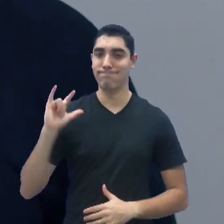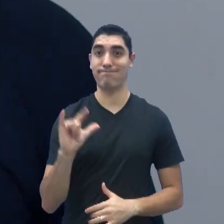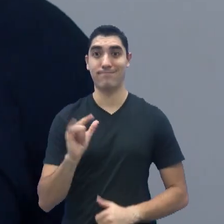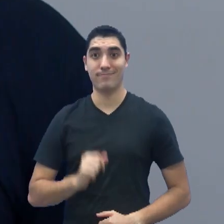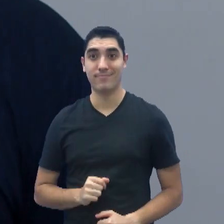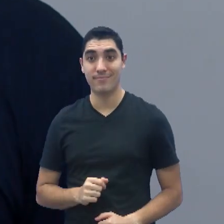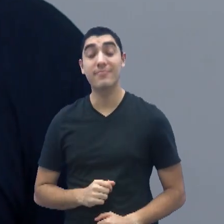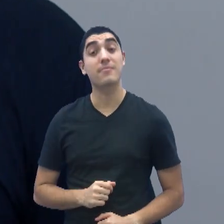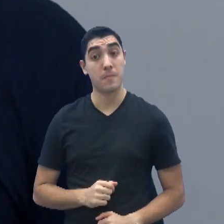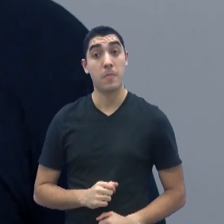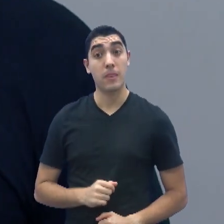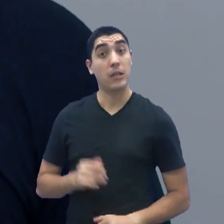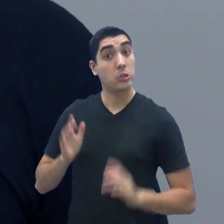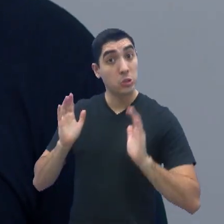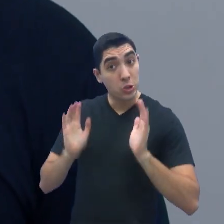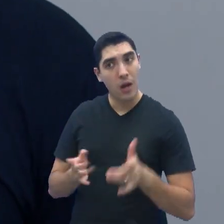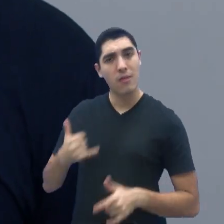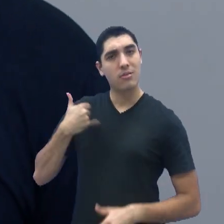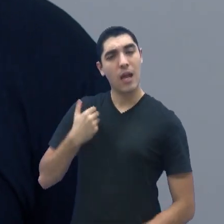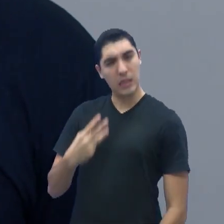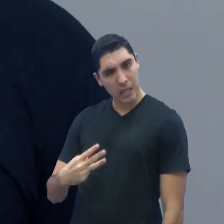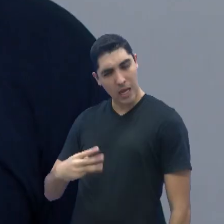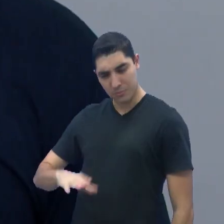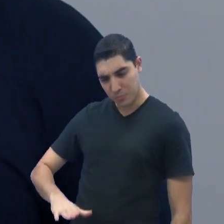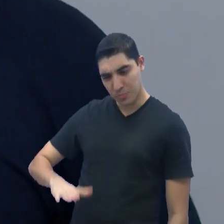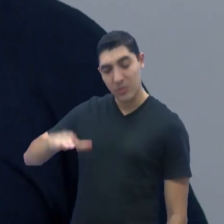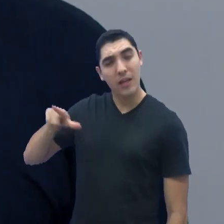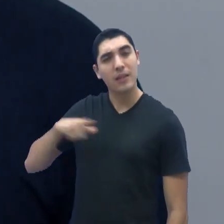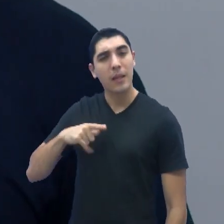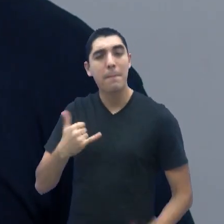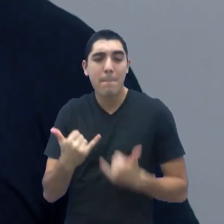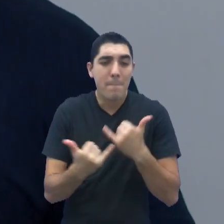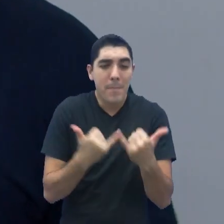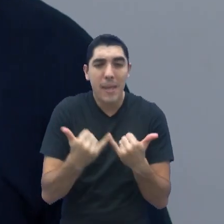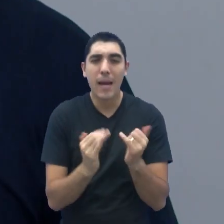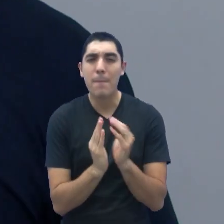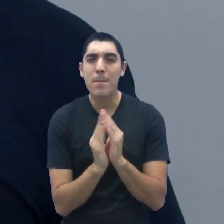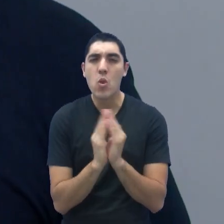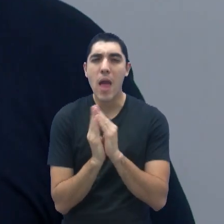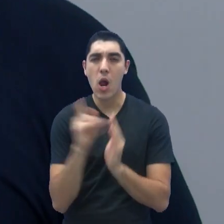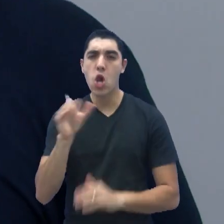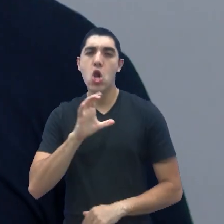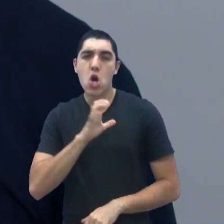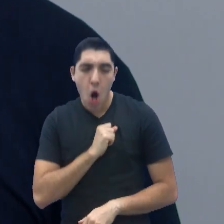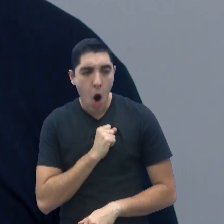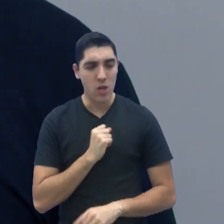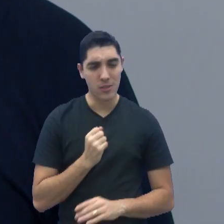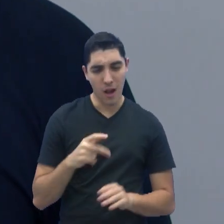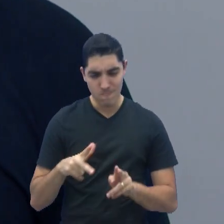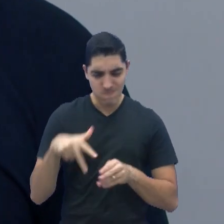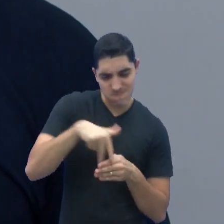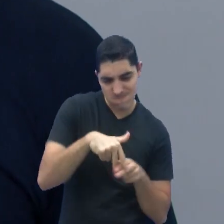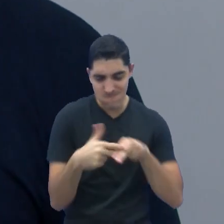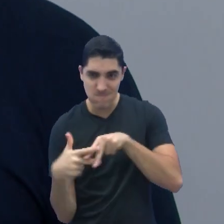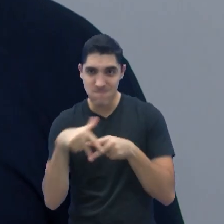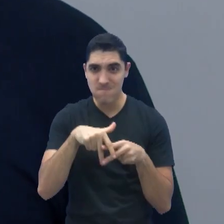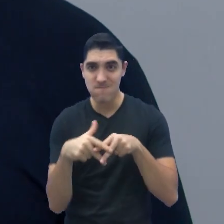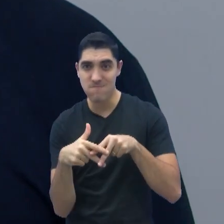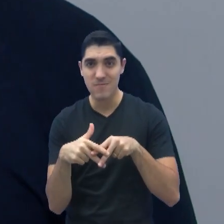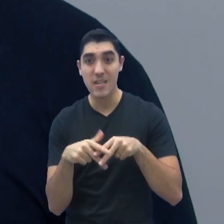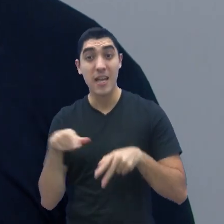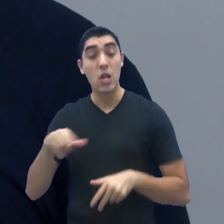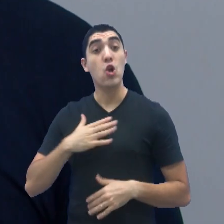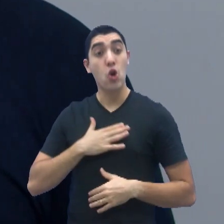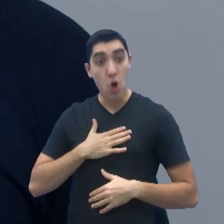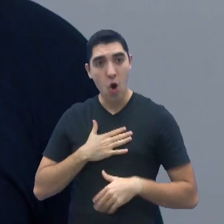anos ele tinha um brinquedinho que ele gostava de ficar brincando de luta, brincando de montar em cima, brincando de passar a